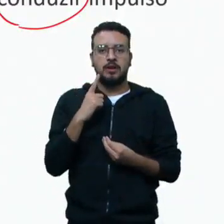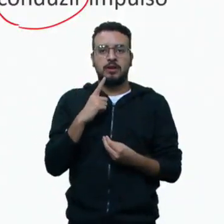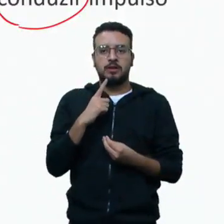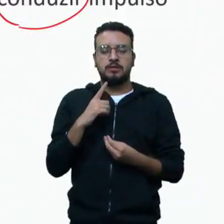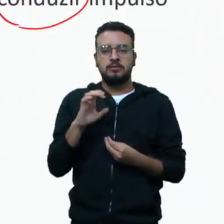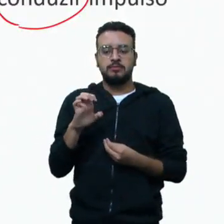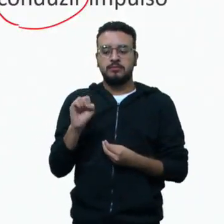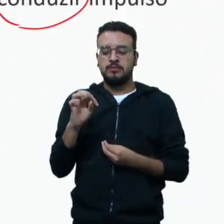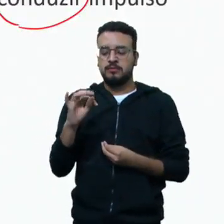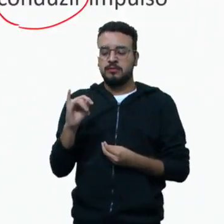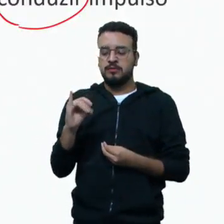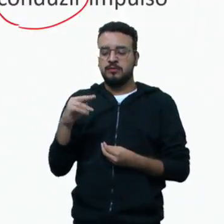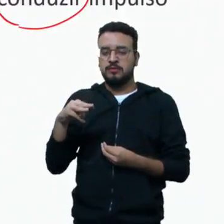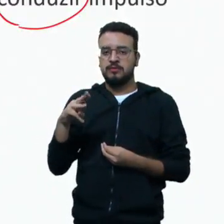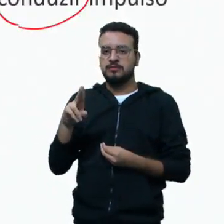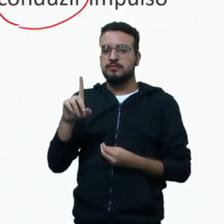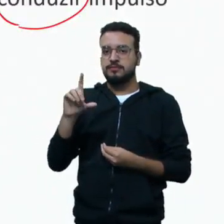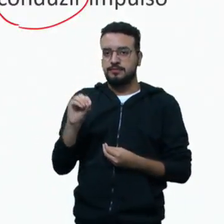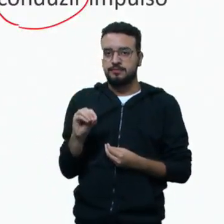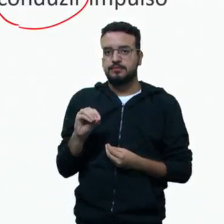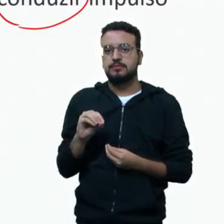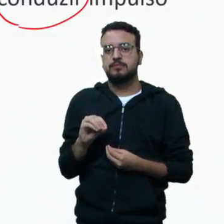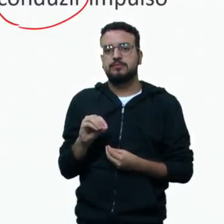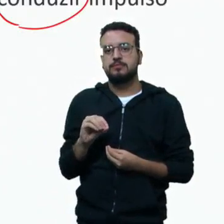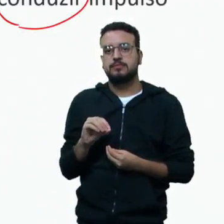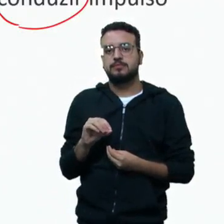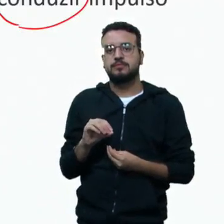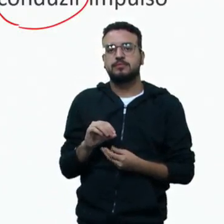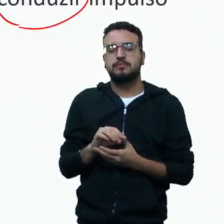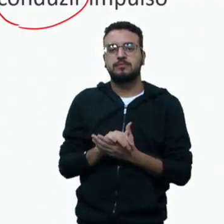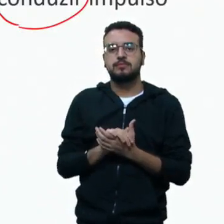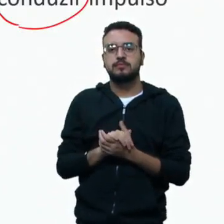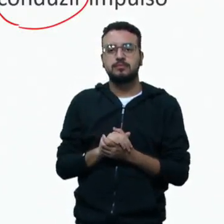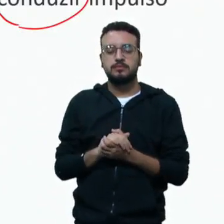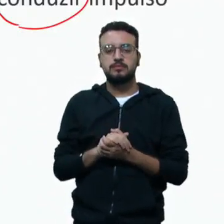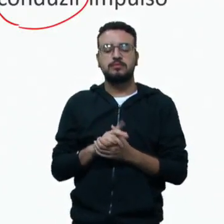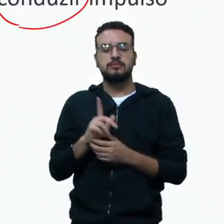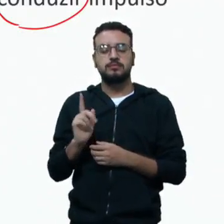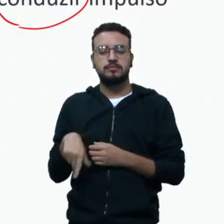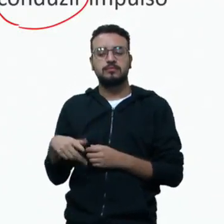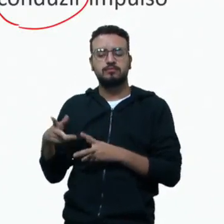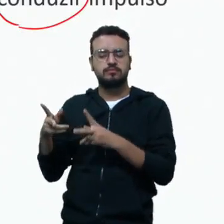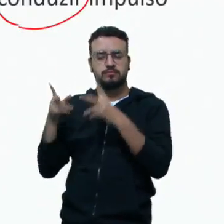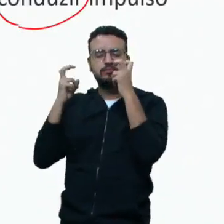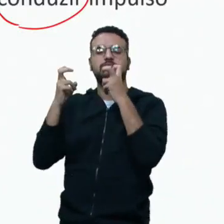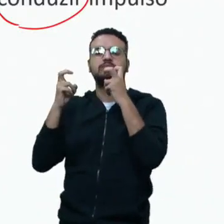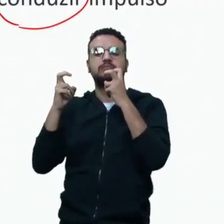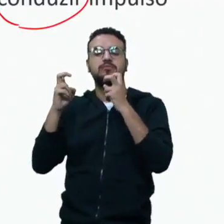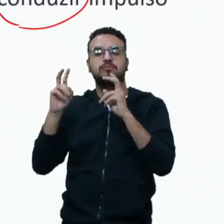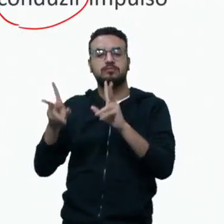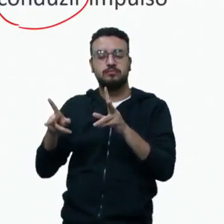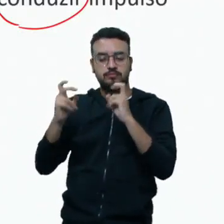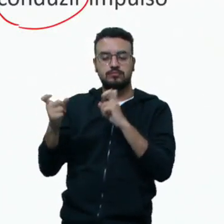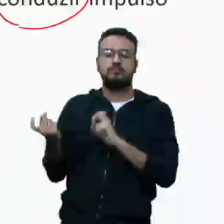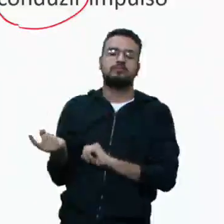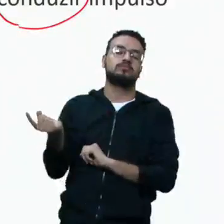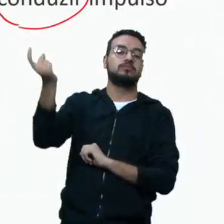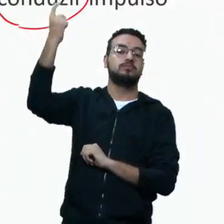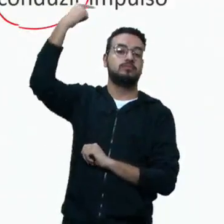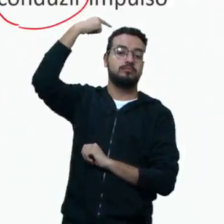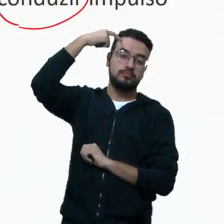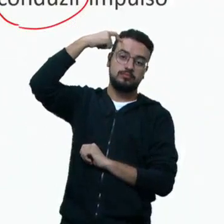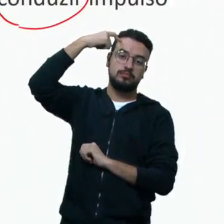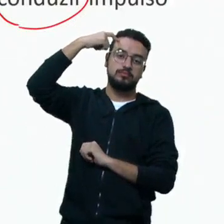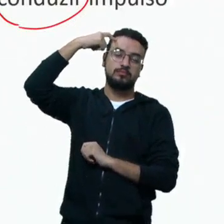ele chega no meu centro nervoso, aí eu vou considerar o sistema nervoso central, a partir daí eu gero uma resposta. Essa resposta